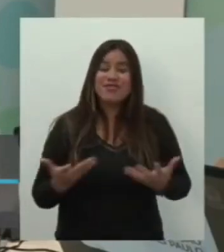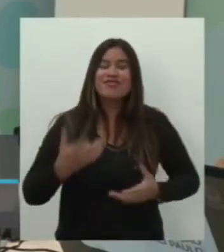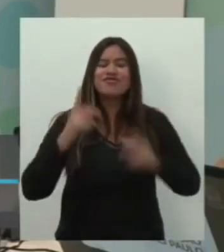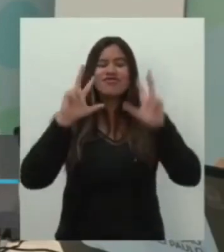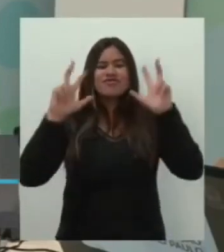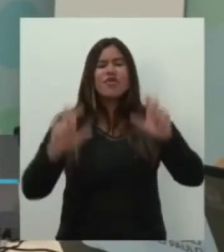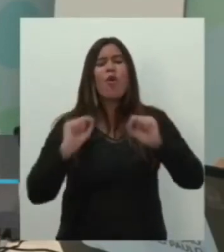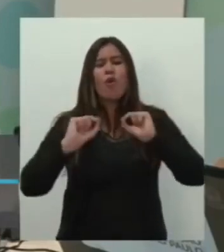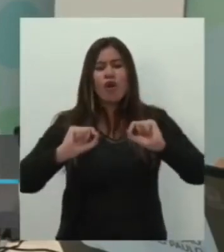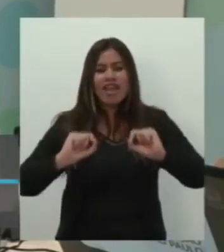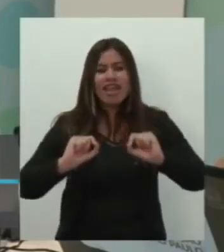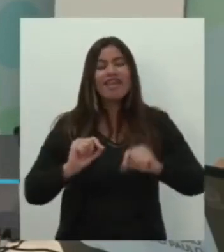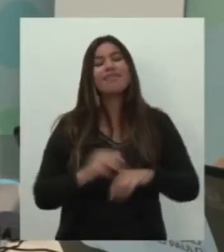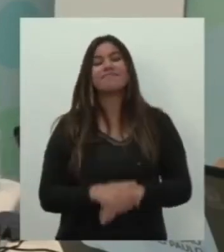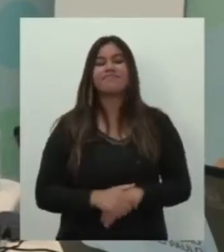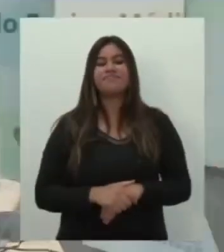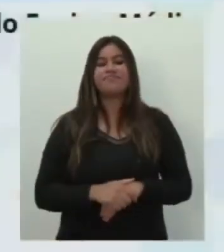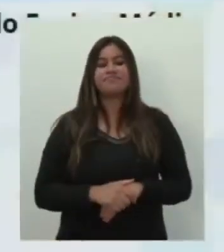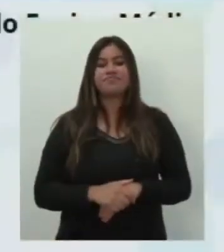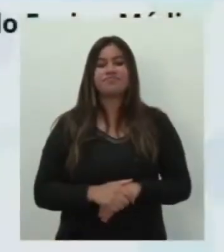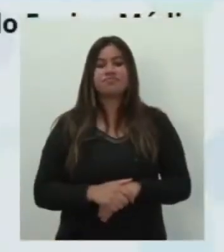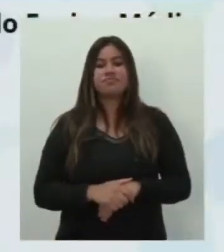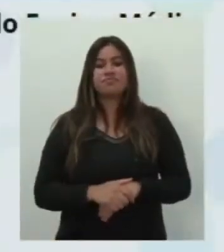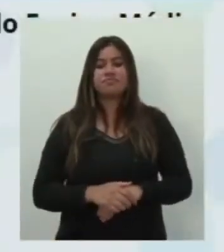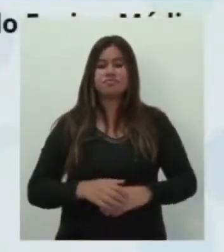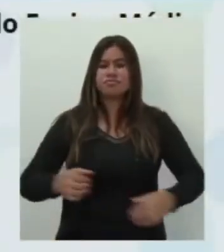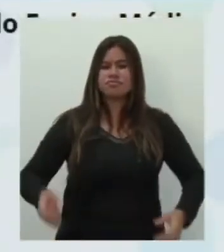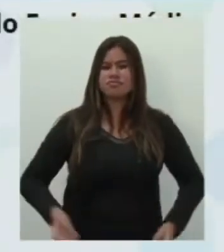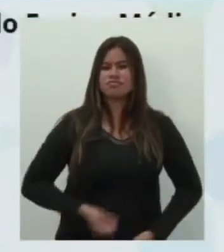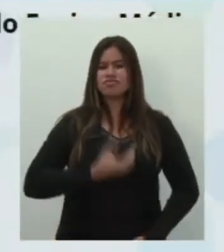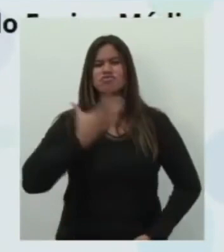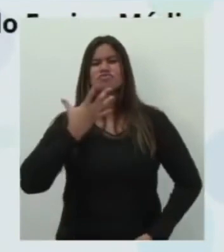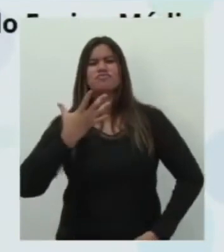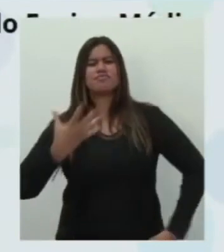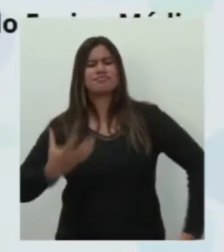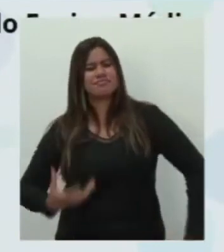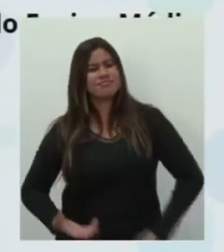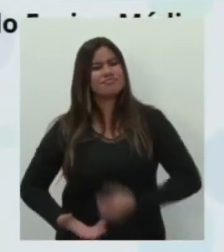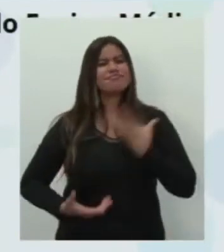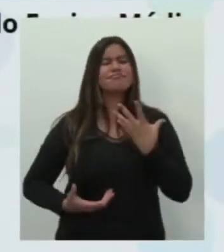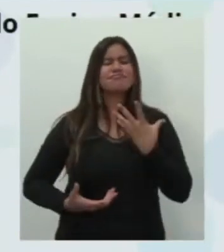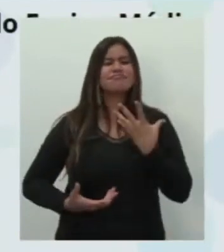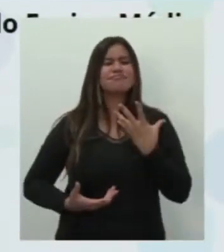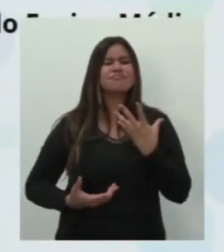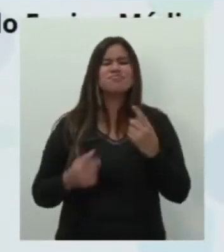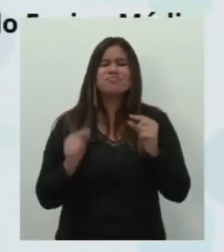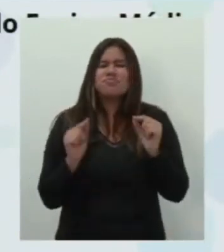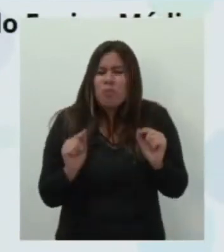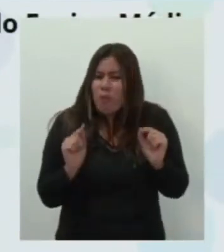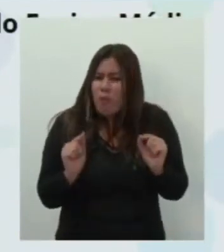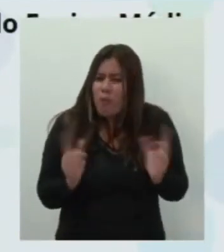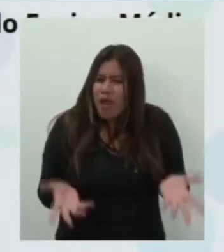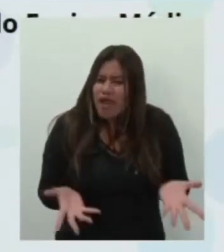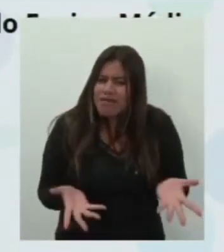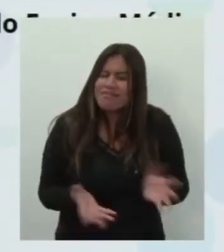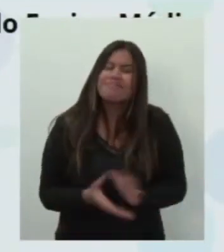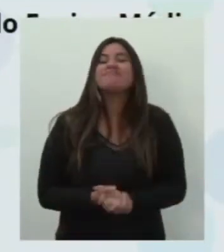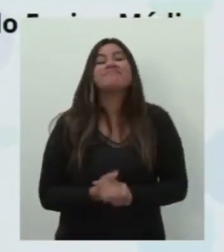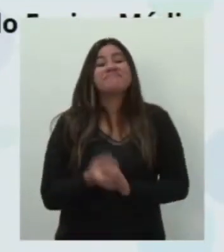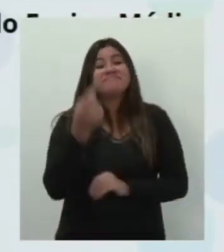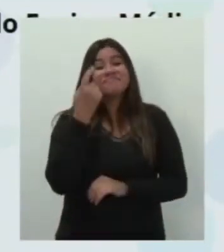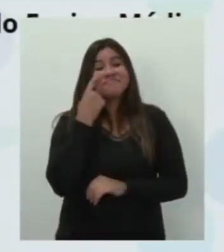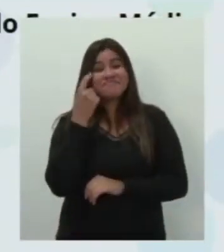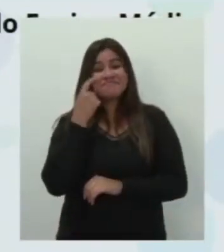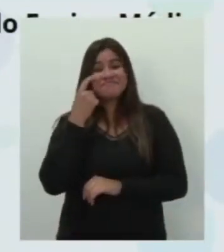lá, a aula de hoje, o título é Entre Trovas, é isso, professor Isso, Entre Mauro? Trovas, O que vamos será falar. esse assunto? Entre Trovas, vamos